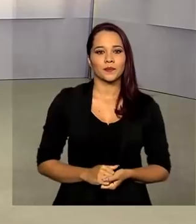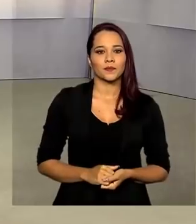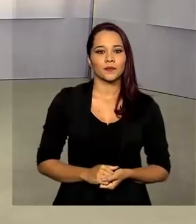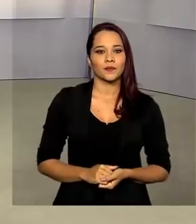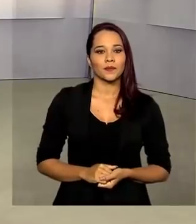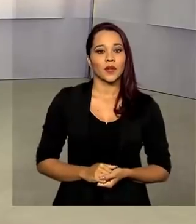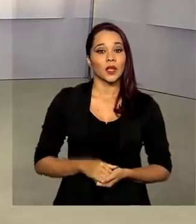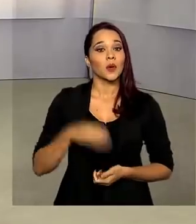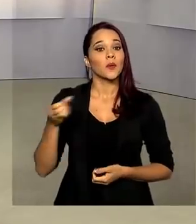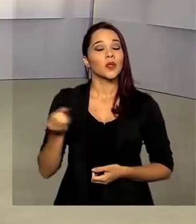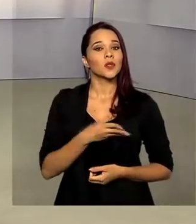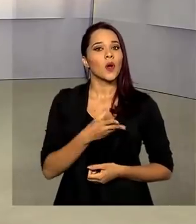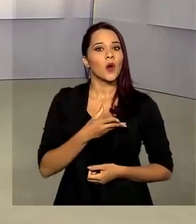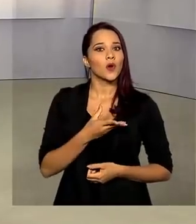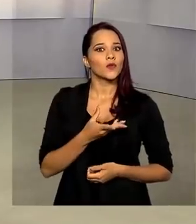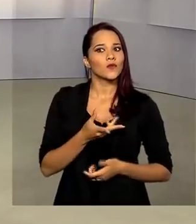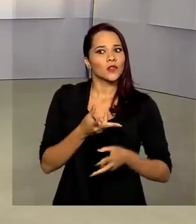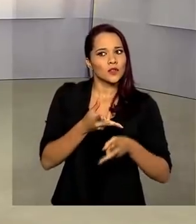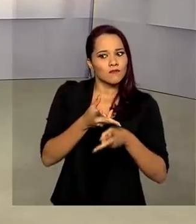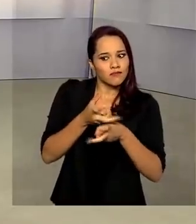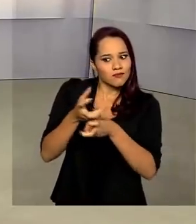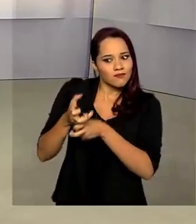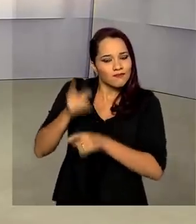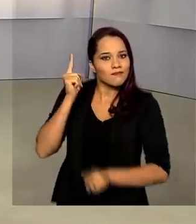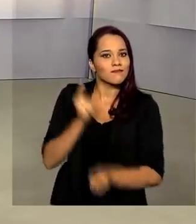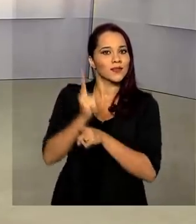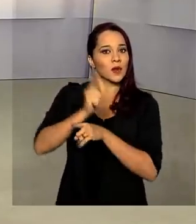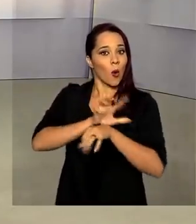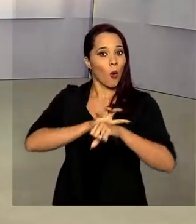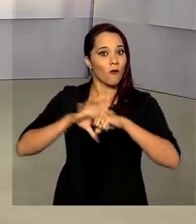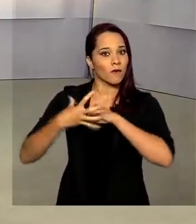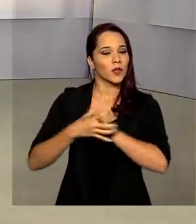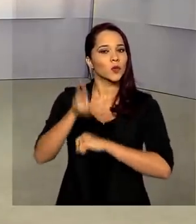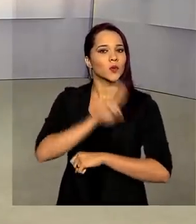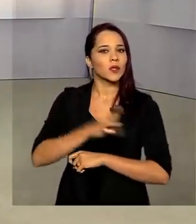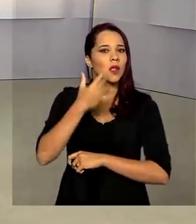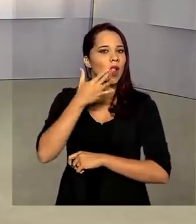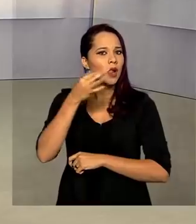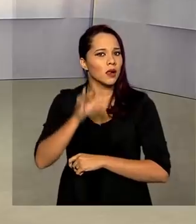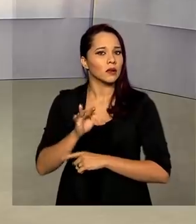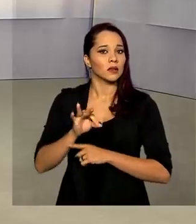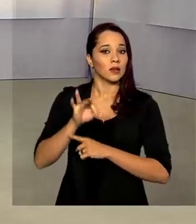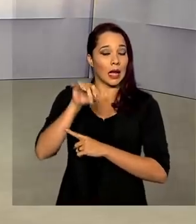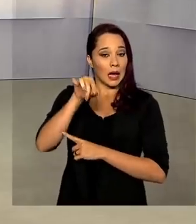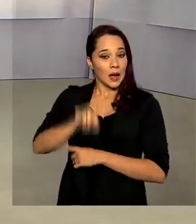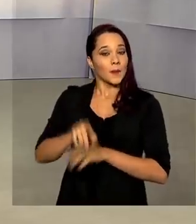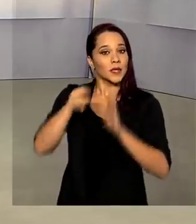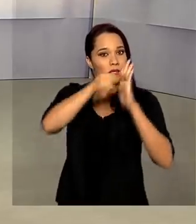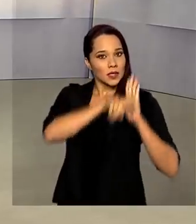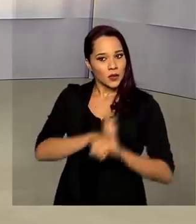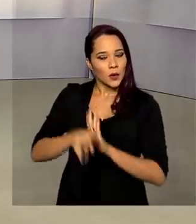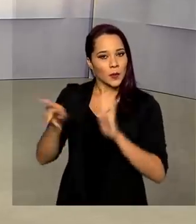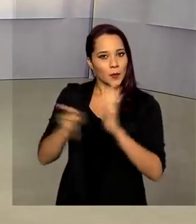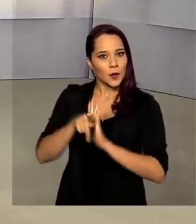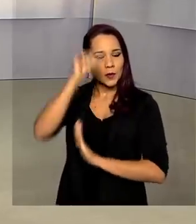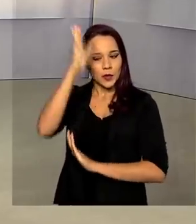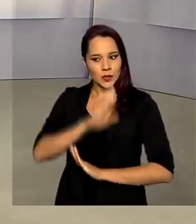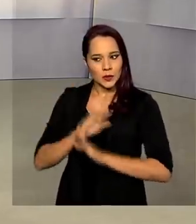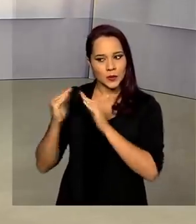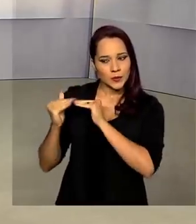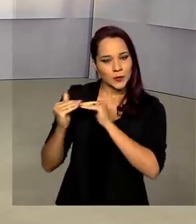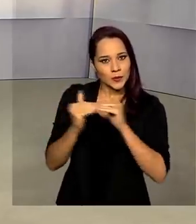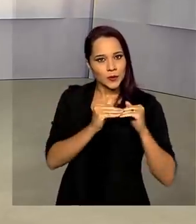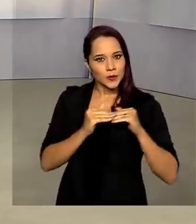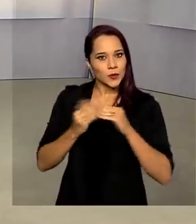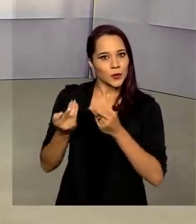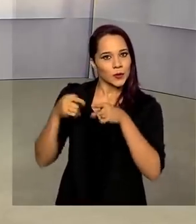Uma nova forma de detectar o coronavírus por meio da saliva. Pesquisadores brasileiros se uniram e estão